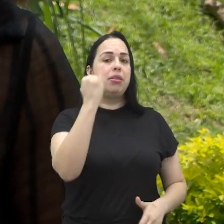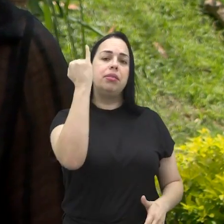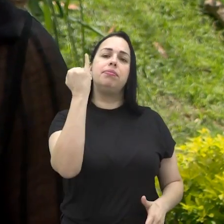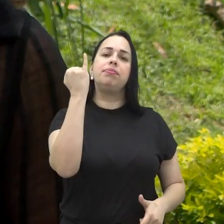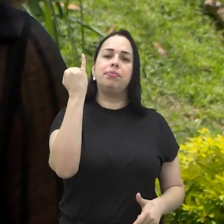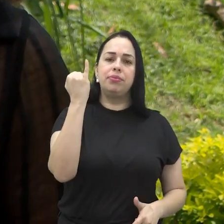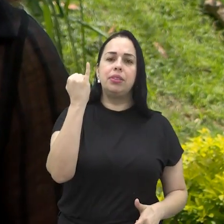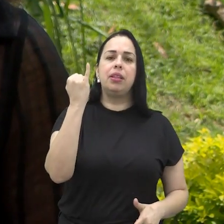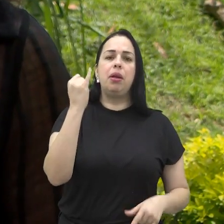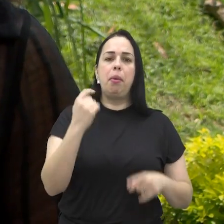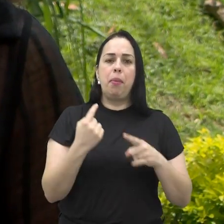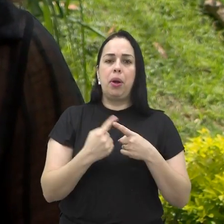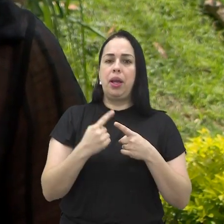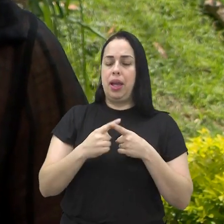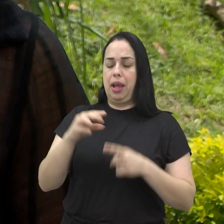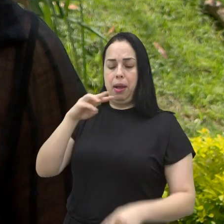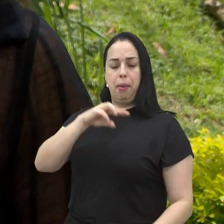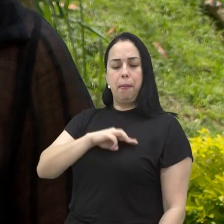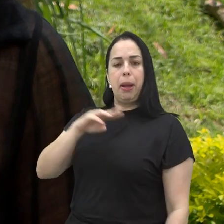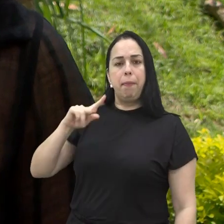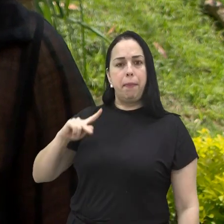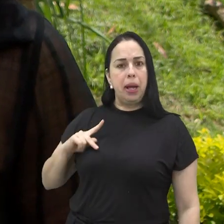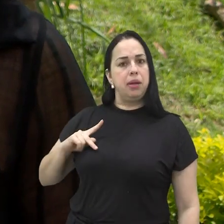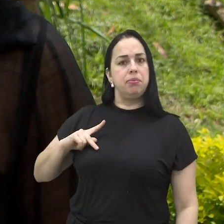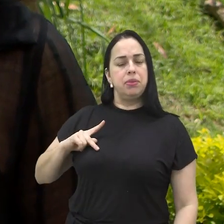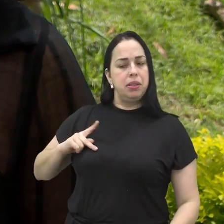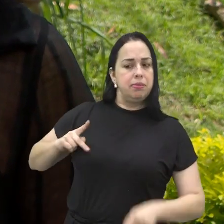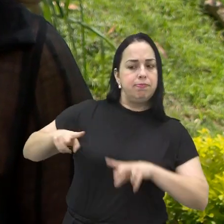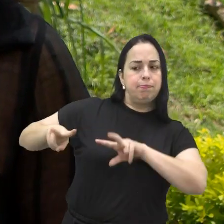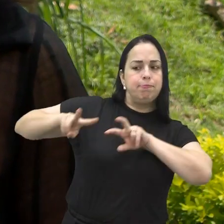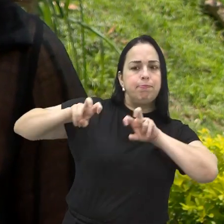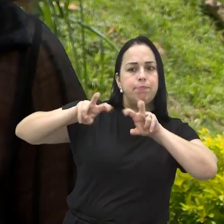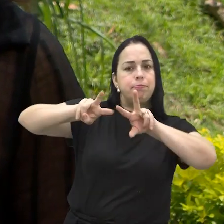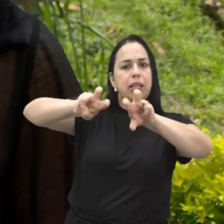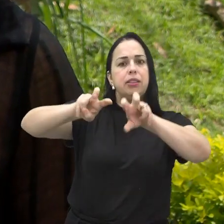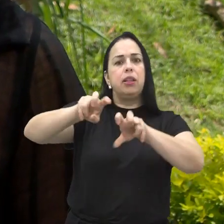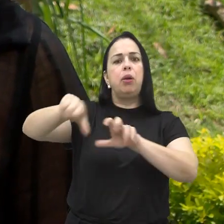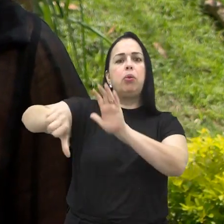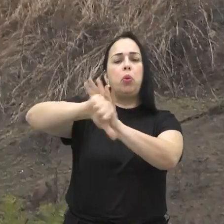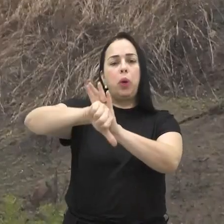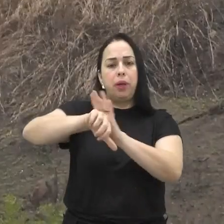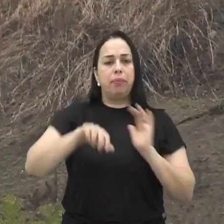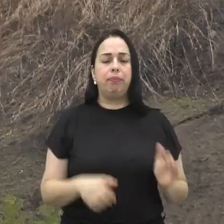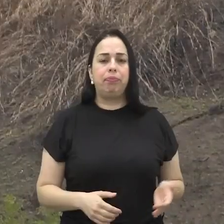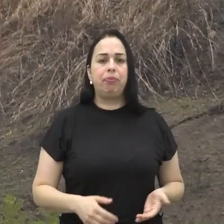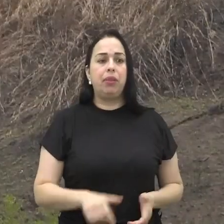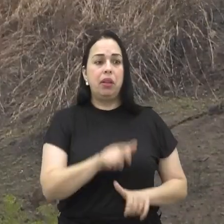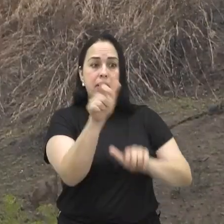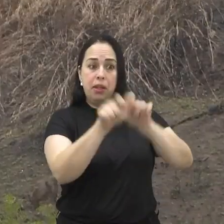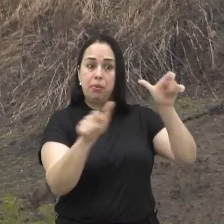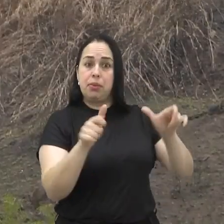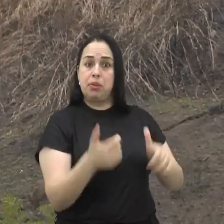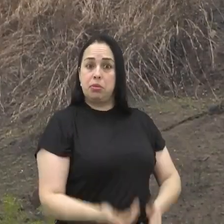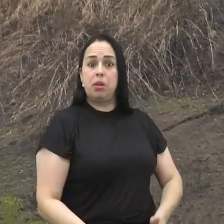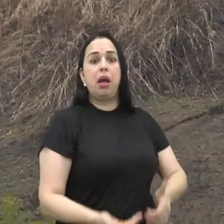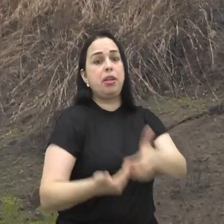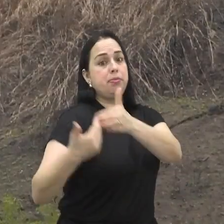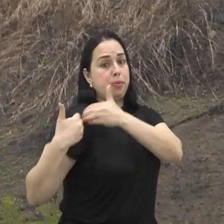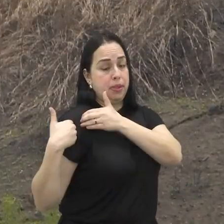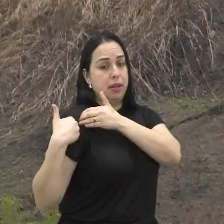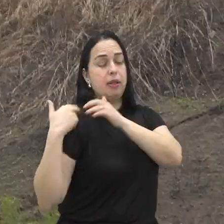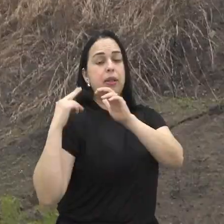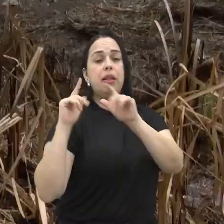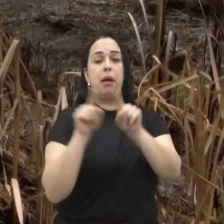importante porque fortalece a atuação do Ministério Público na apuração do crime ambiental. Responsabilizar os culpados é